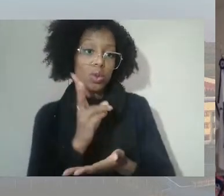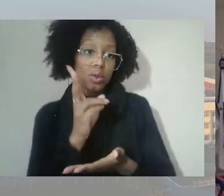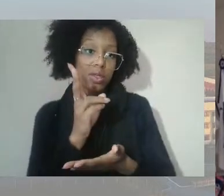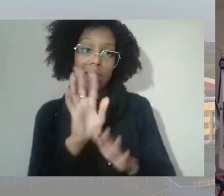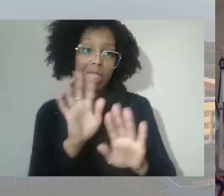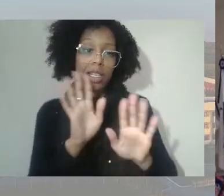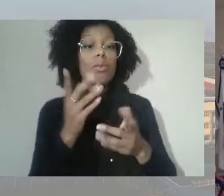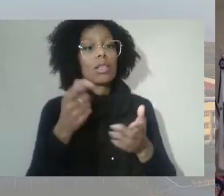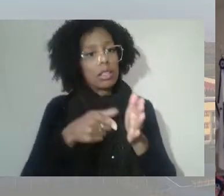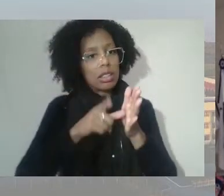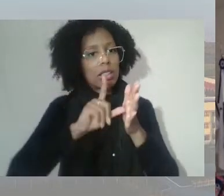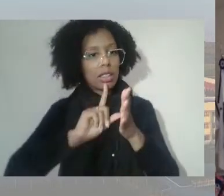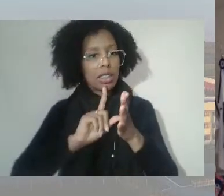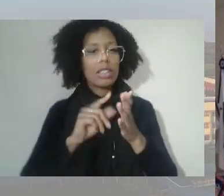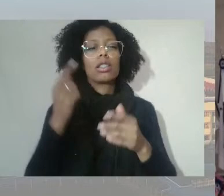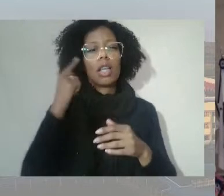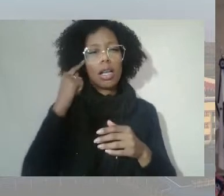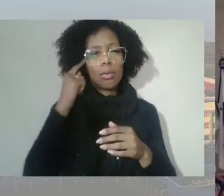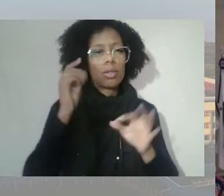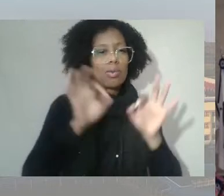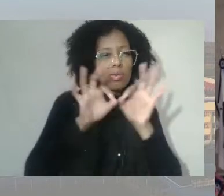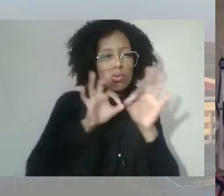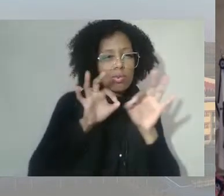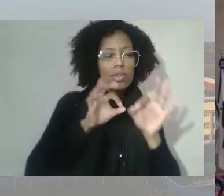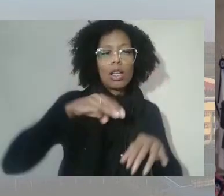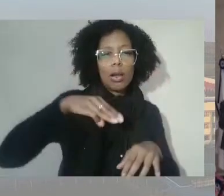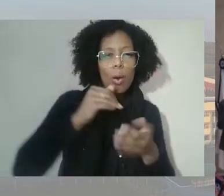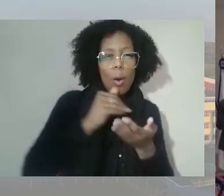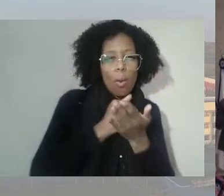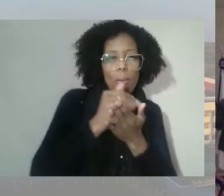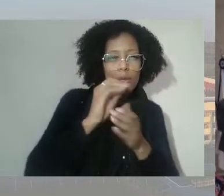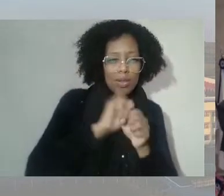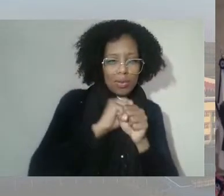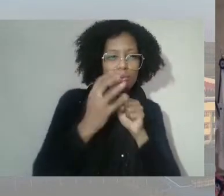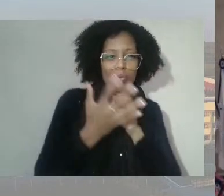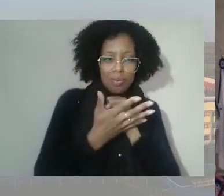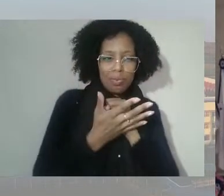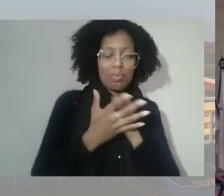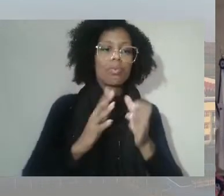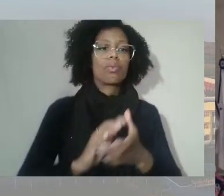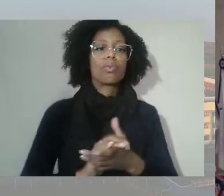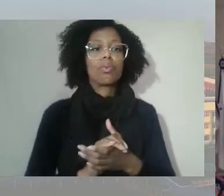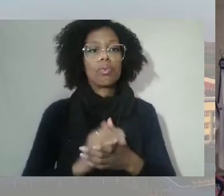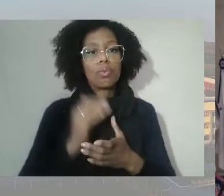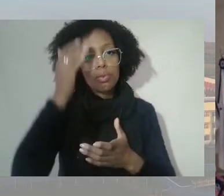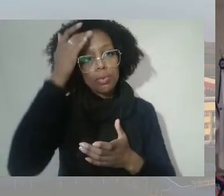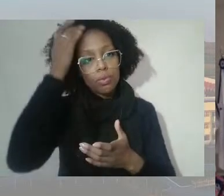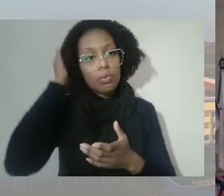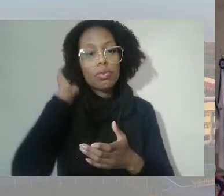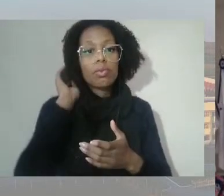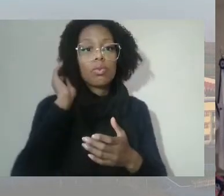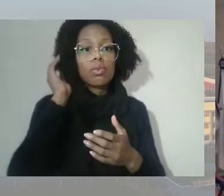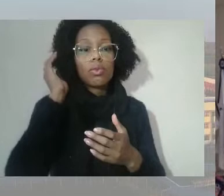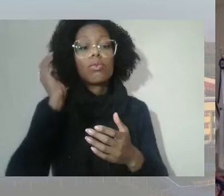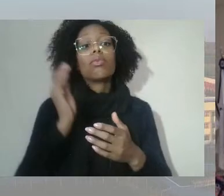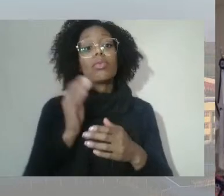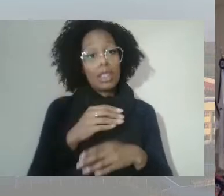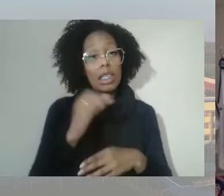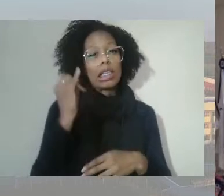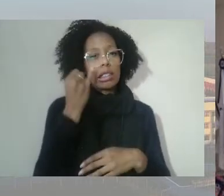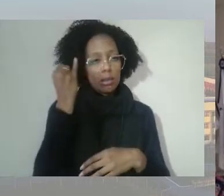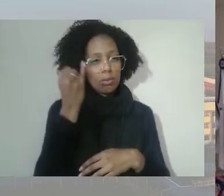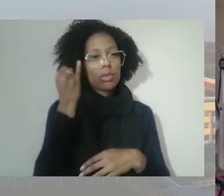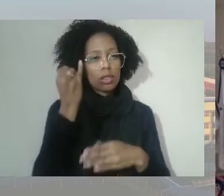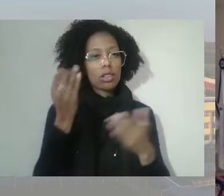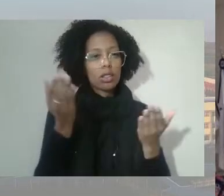nosso foi pensado em maio, lá no início da pandemia. Tá bem? Obrigado. Obrigado, Fábio. Não, acho que é importante, até pouco